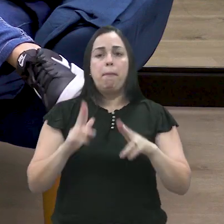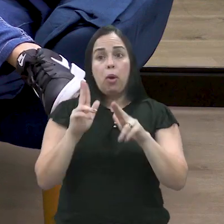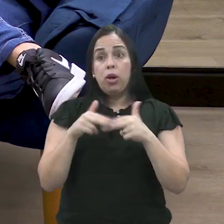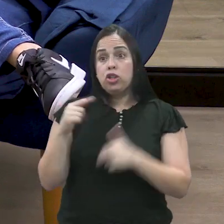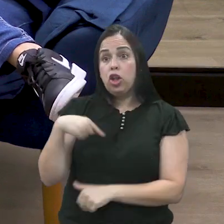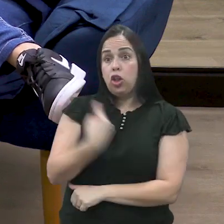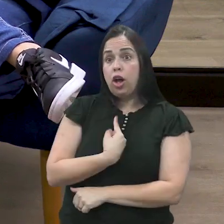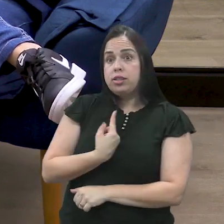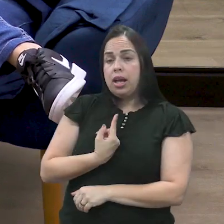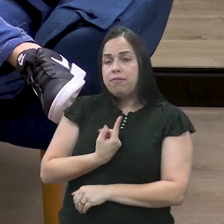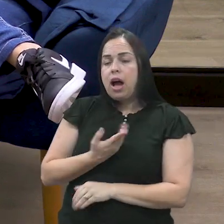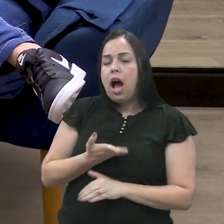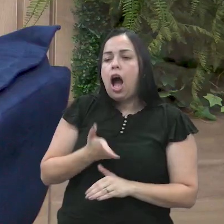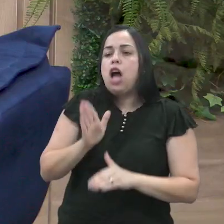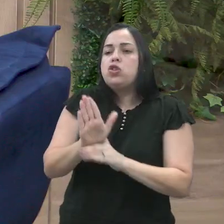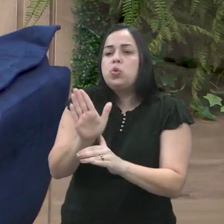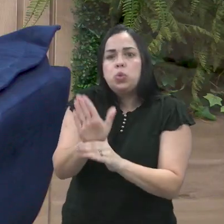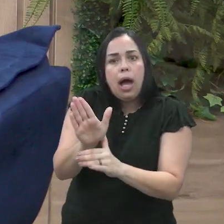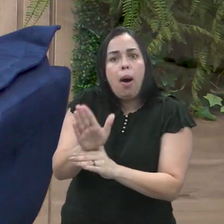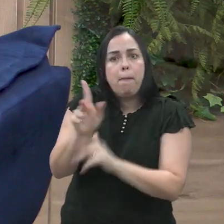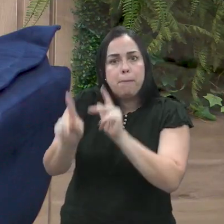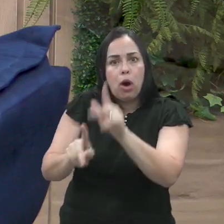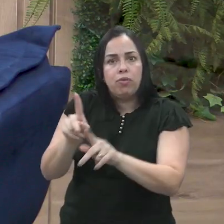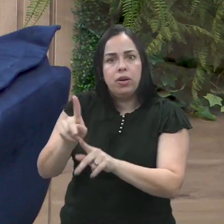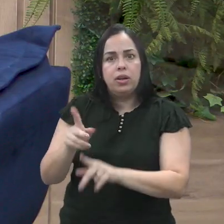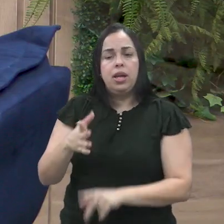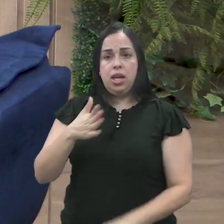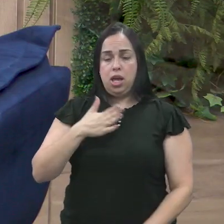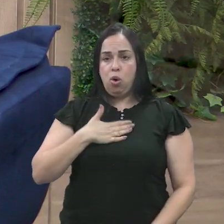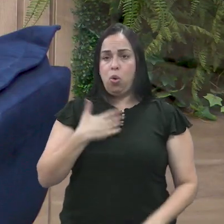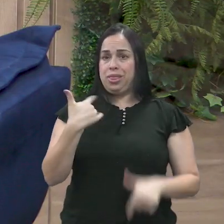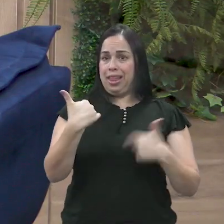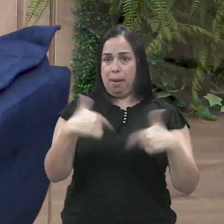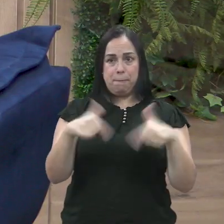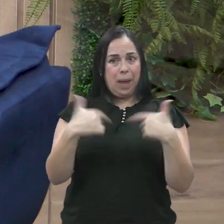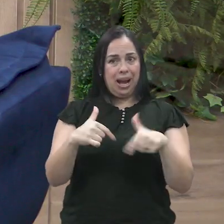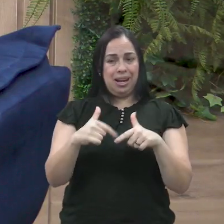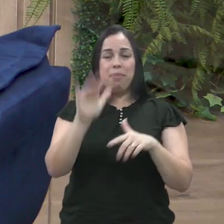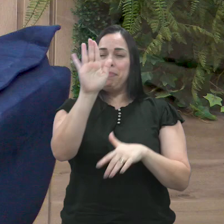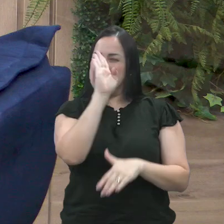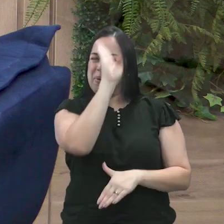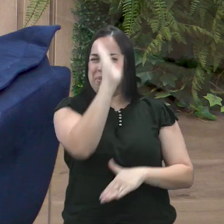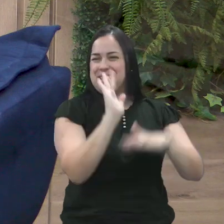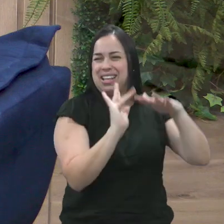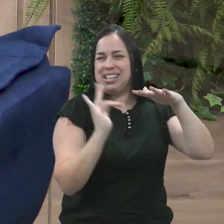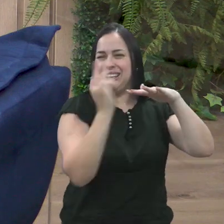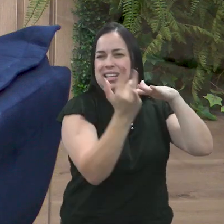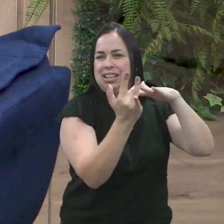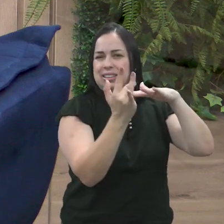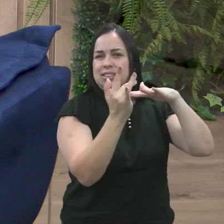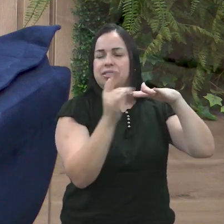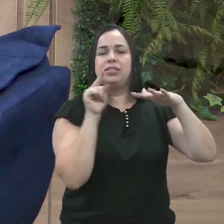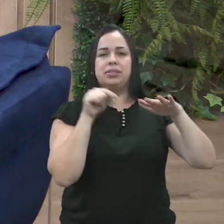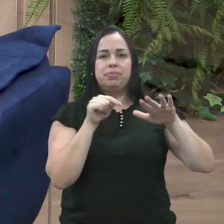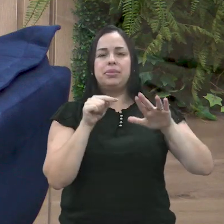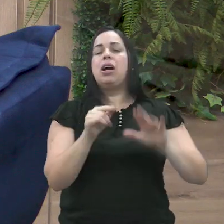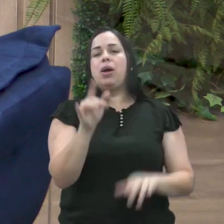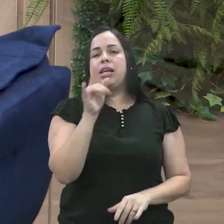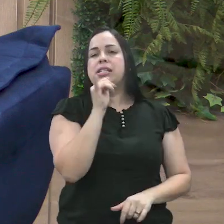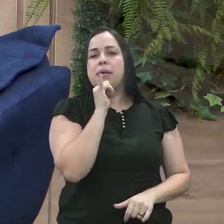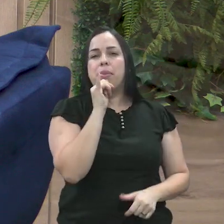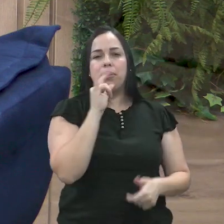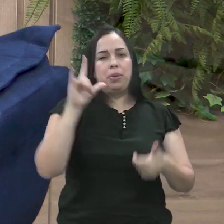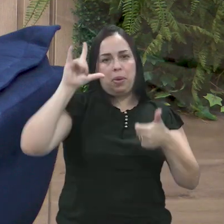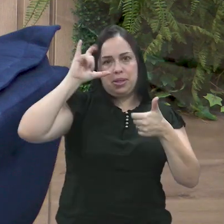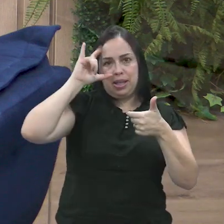gente procura contribuir com essa participação popular. Eu sou muito atuante, principalmente nas redes sociais. Então ali, não